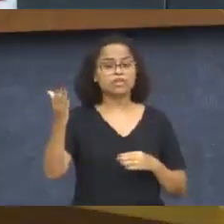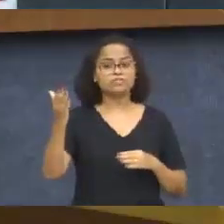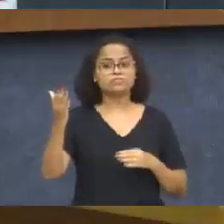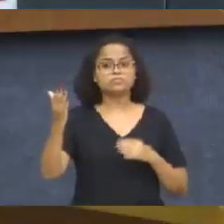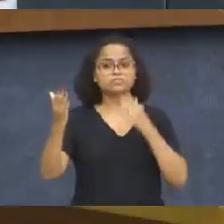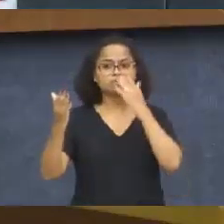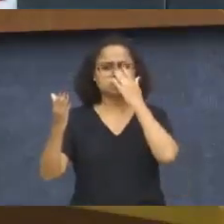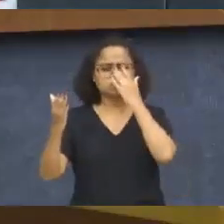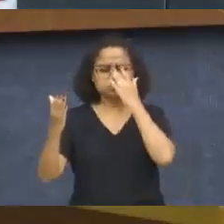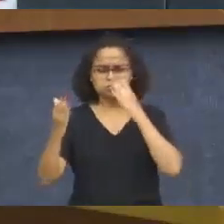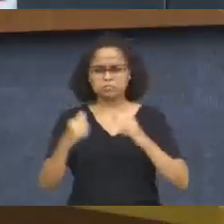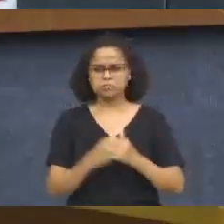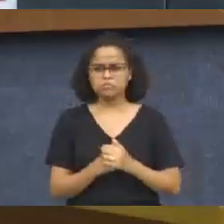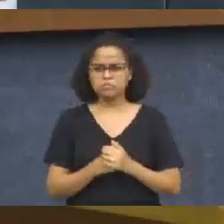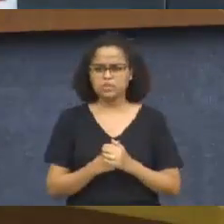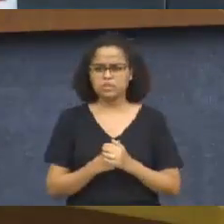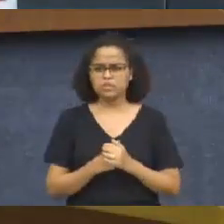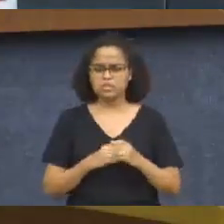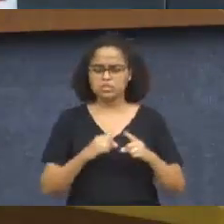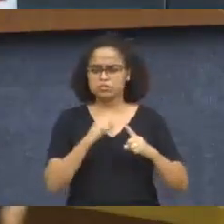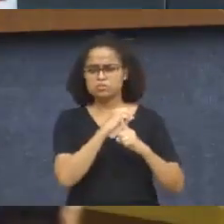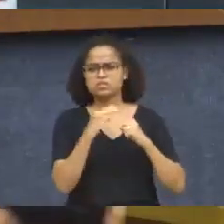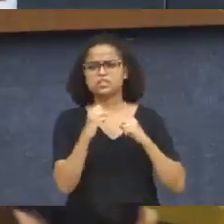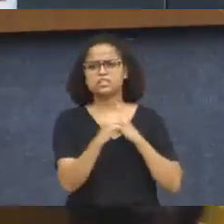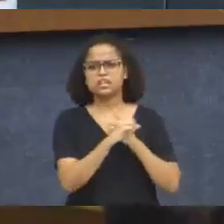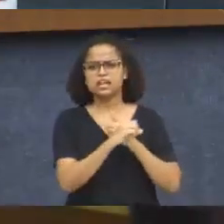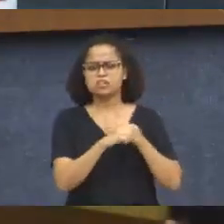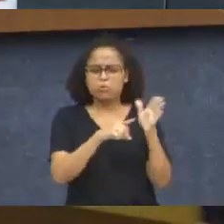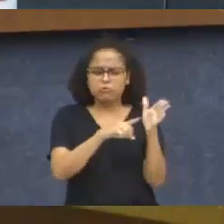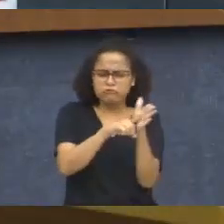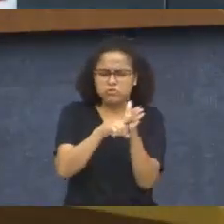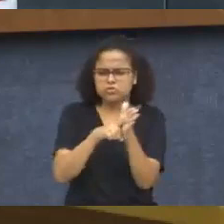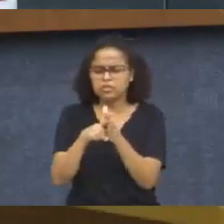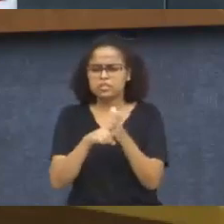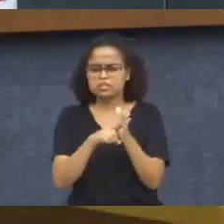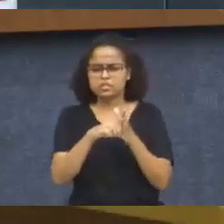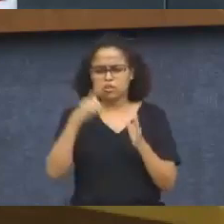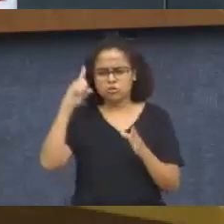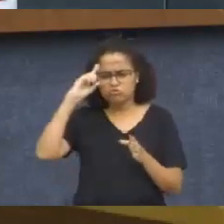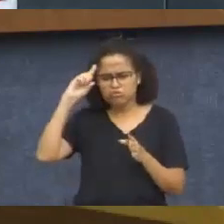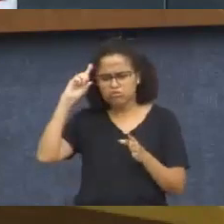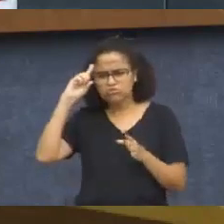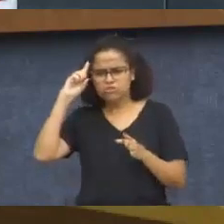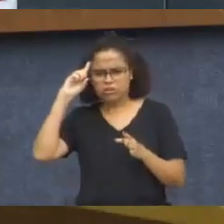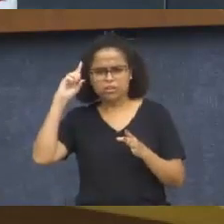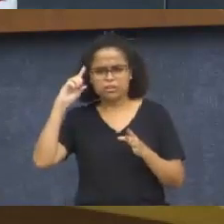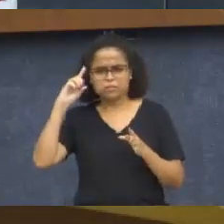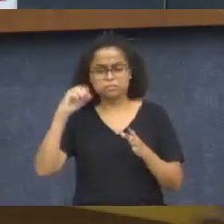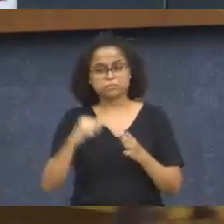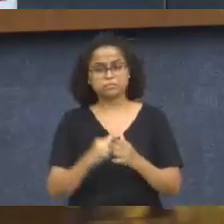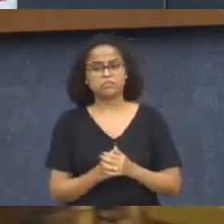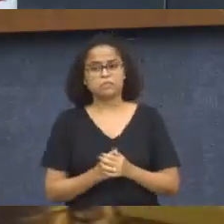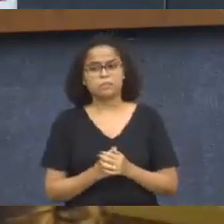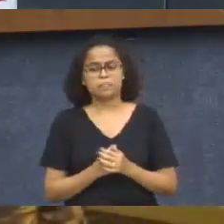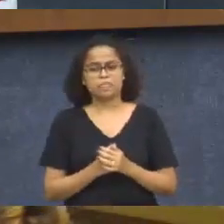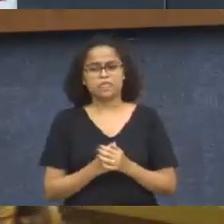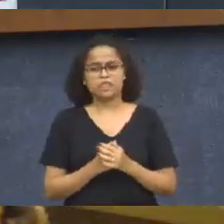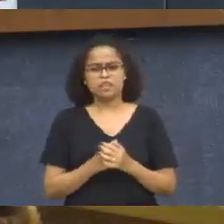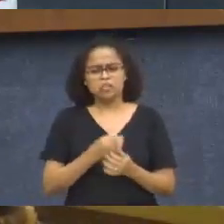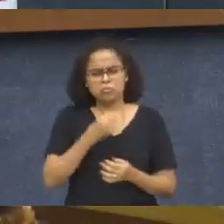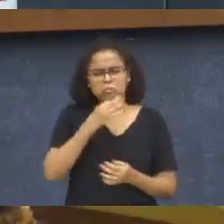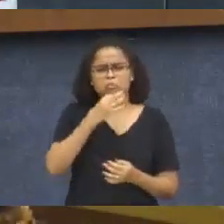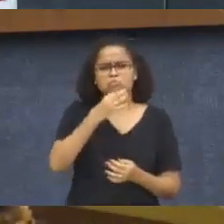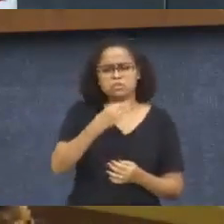da sociedade civil também fazerem a fiscalização do cotidiano do trabalho legislativo. E segundo ponto, uma crítica também fraterna,